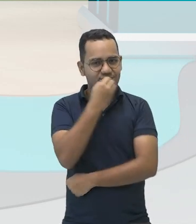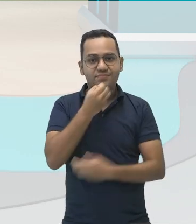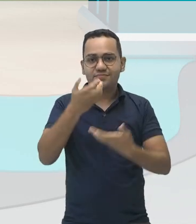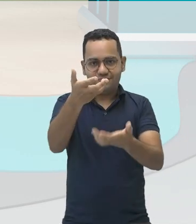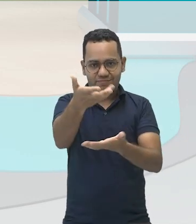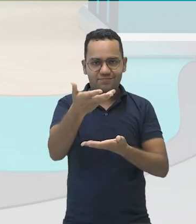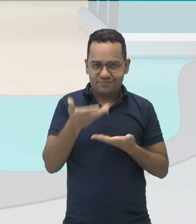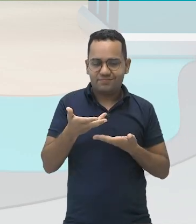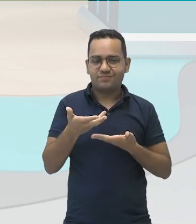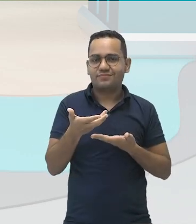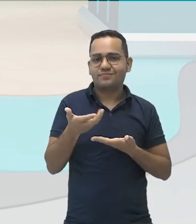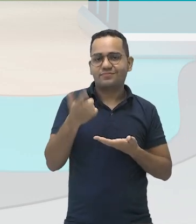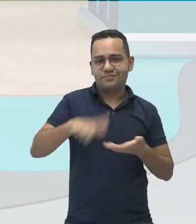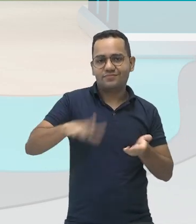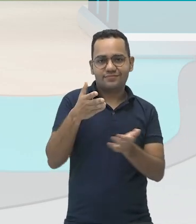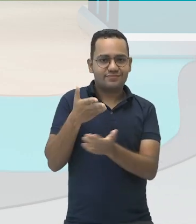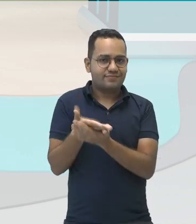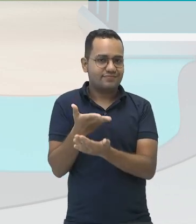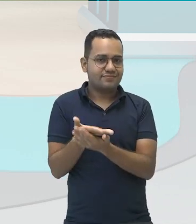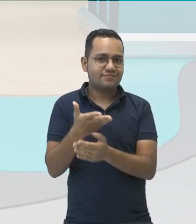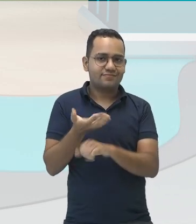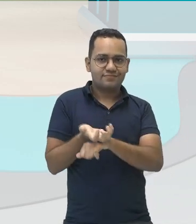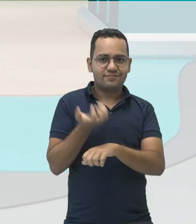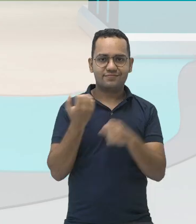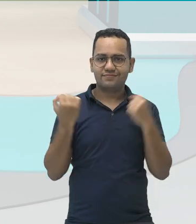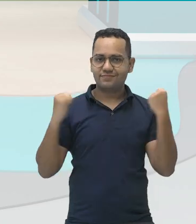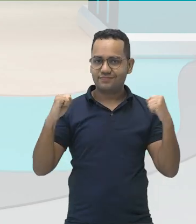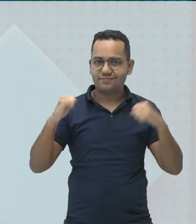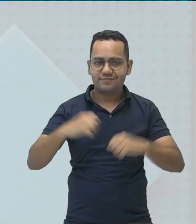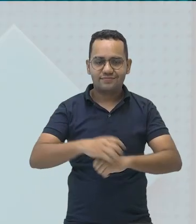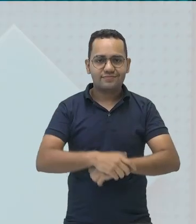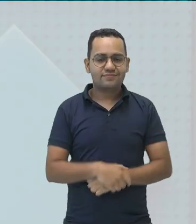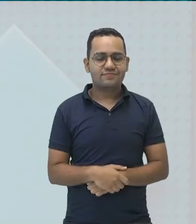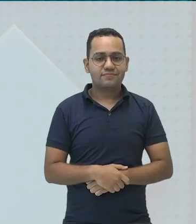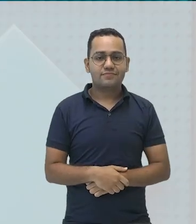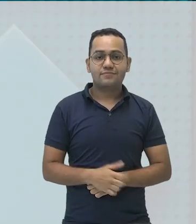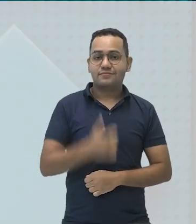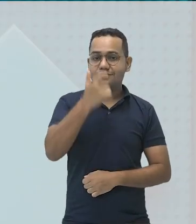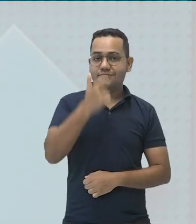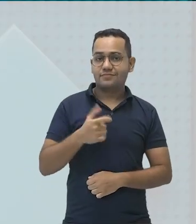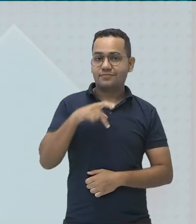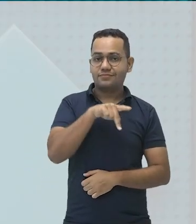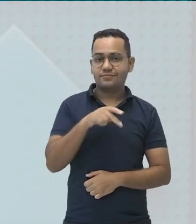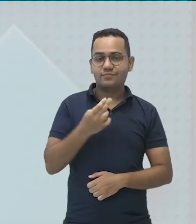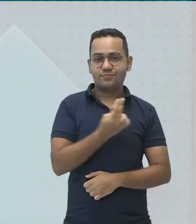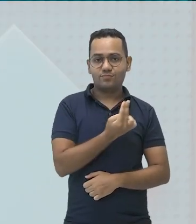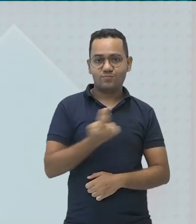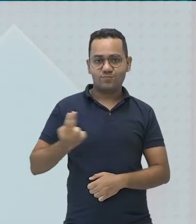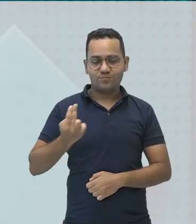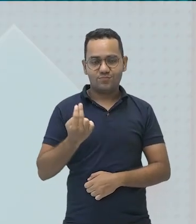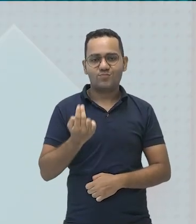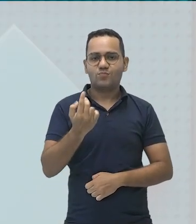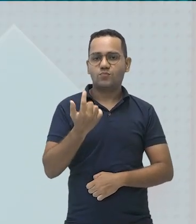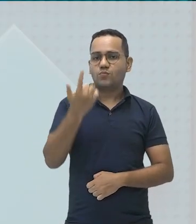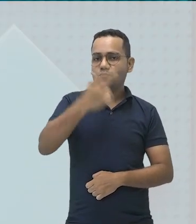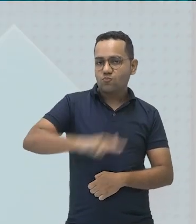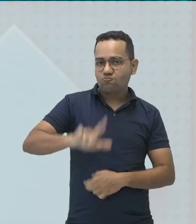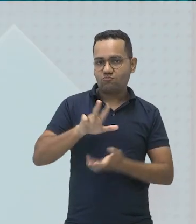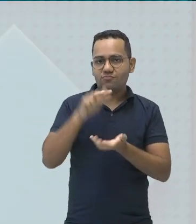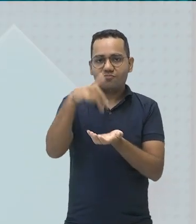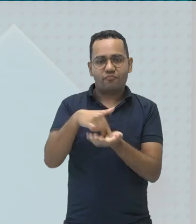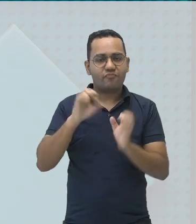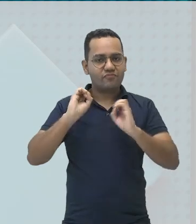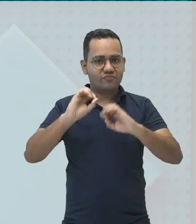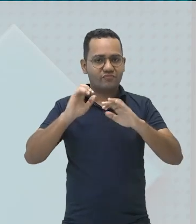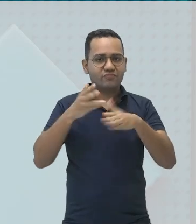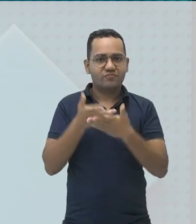Sejam bem-vindos ao Componente de Educação Física. Eu sou a professora Jucimara Brito, estou aqui mais um dia